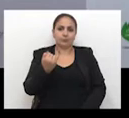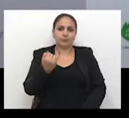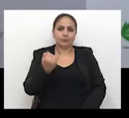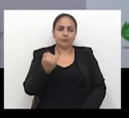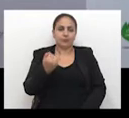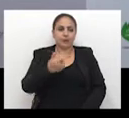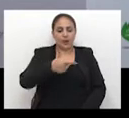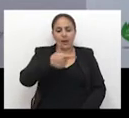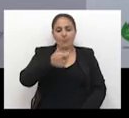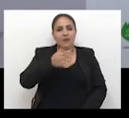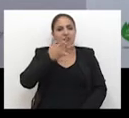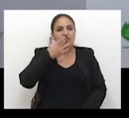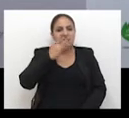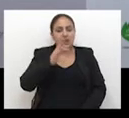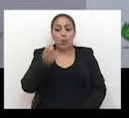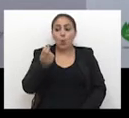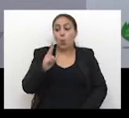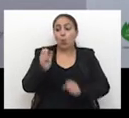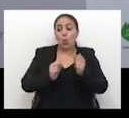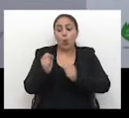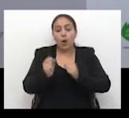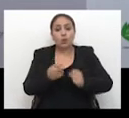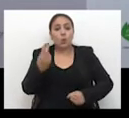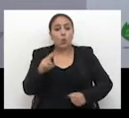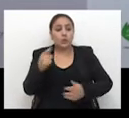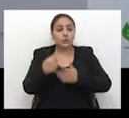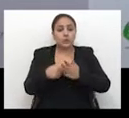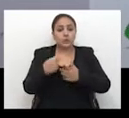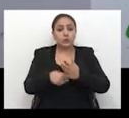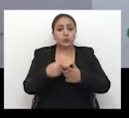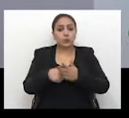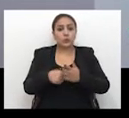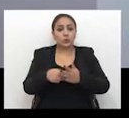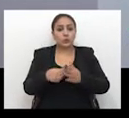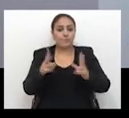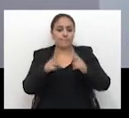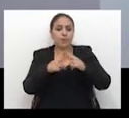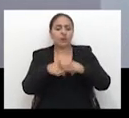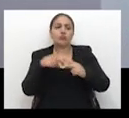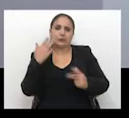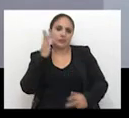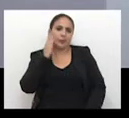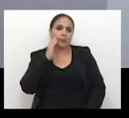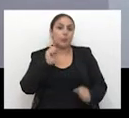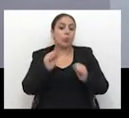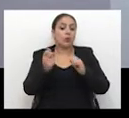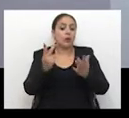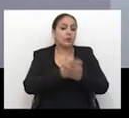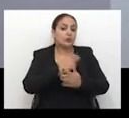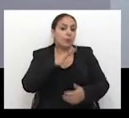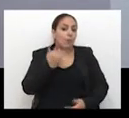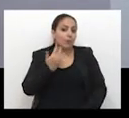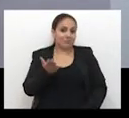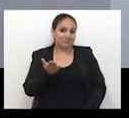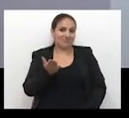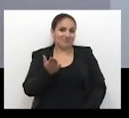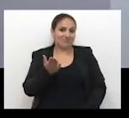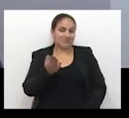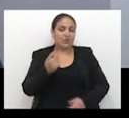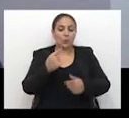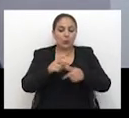né arma branca ou correndo ou tentando entrar em luta corporal a gente sabe que acaba em tragédia e